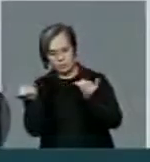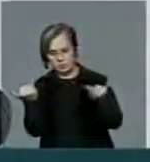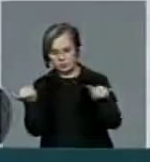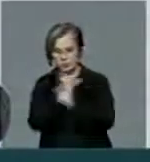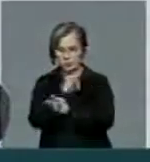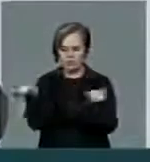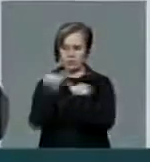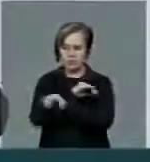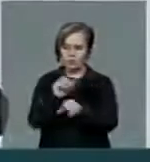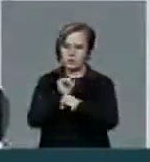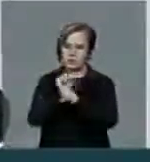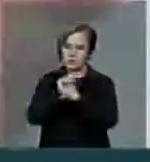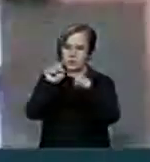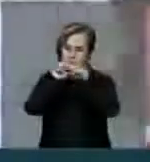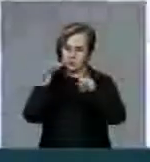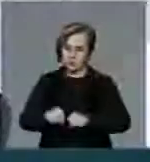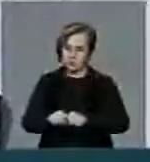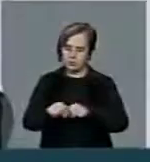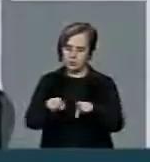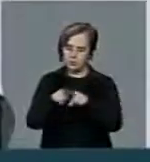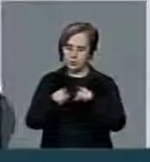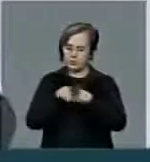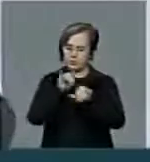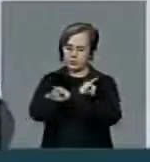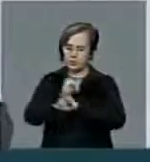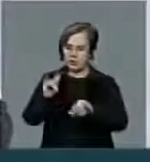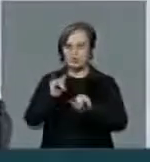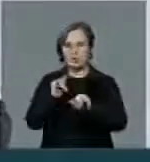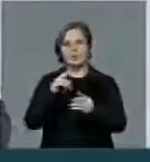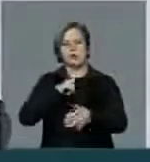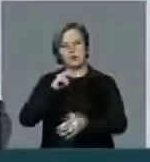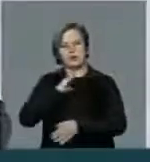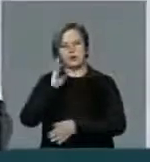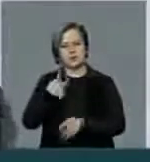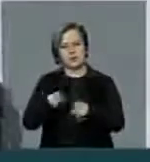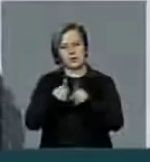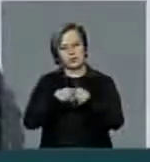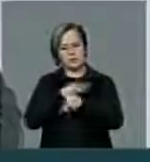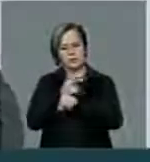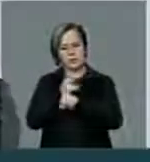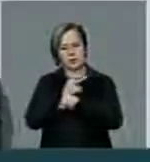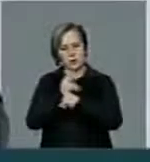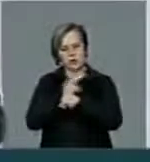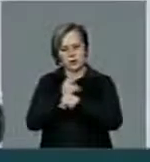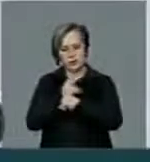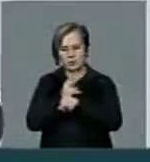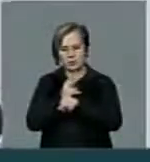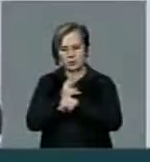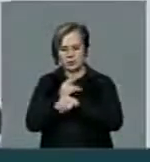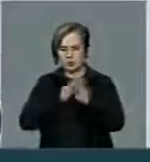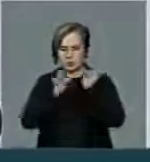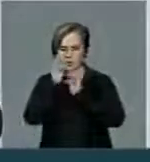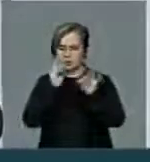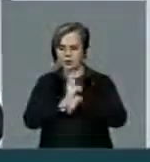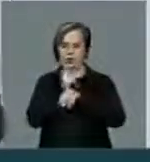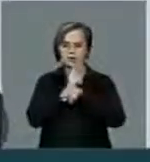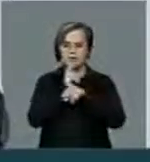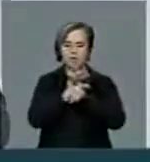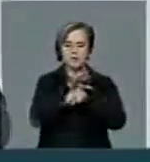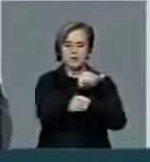estadual, organização das informações já existentes, georreferenciamento por varredura. A tecnologia vai varrer. Você